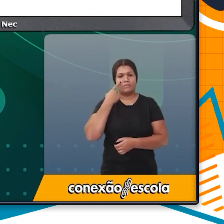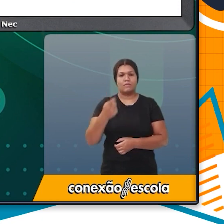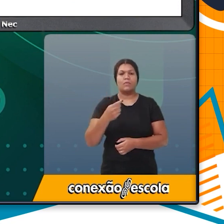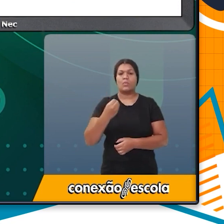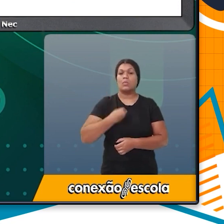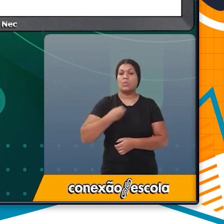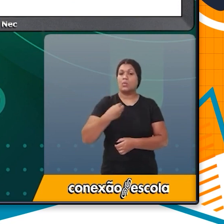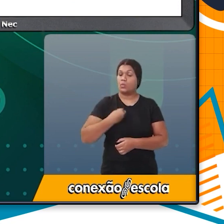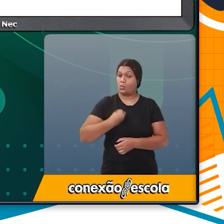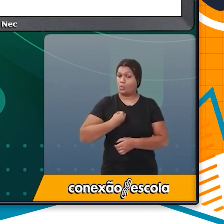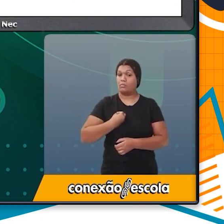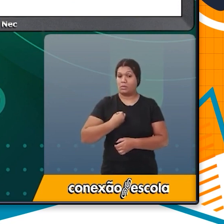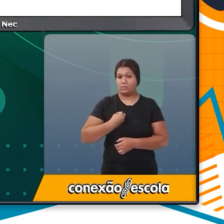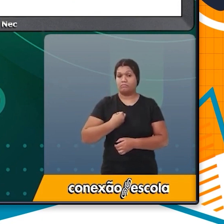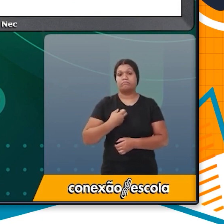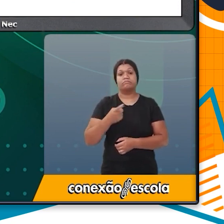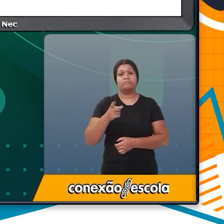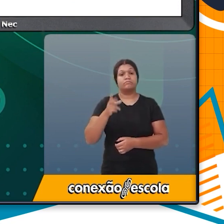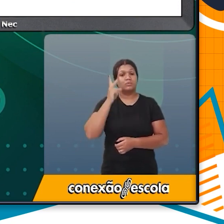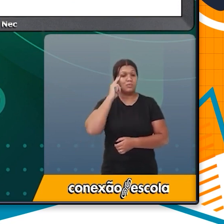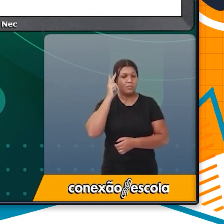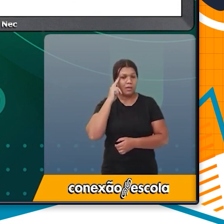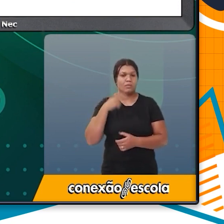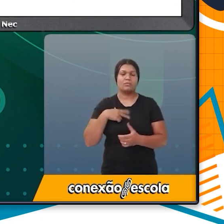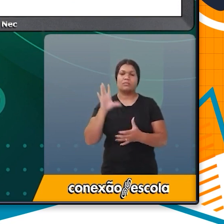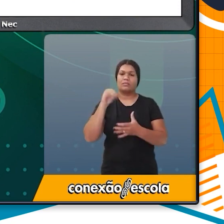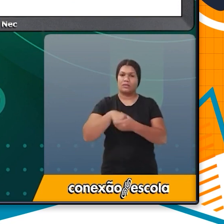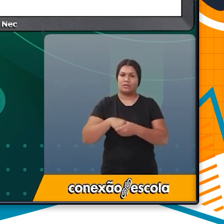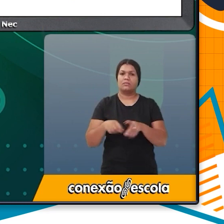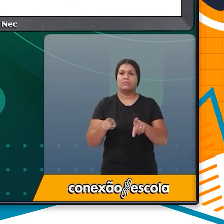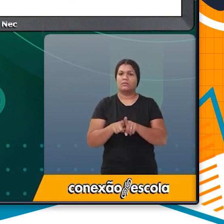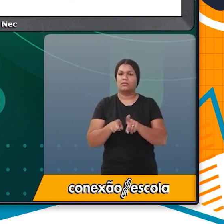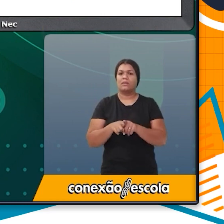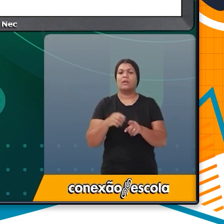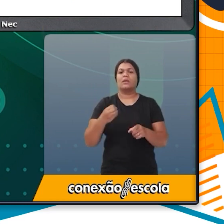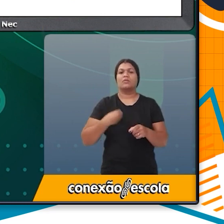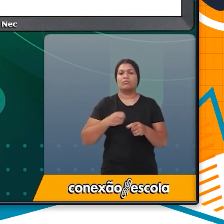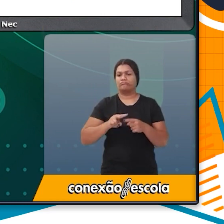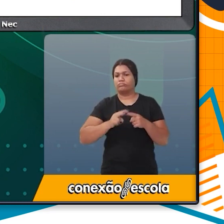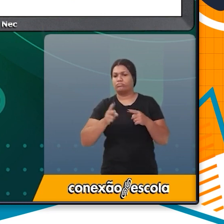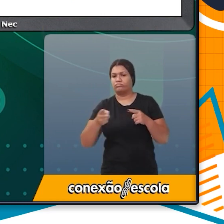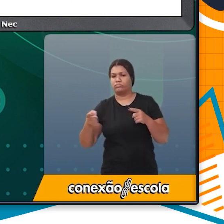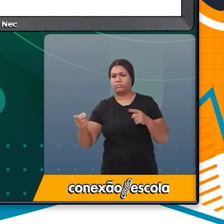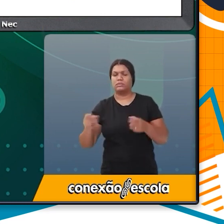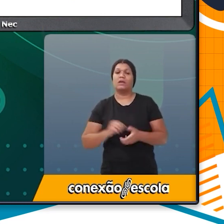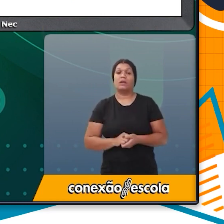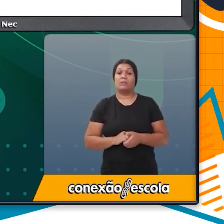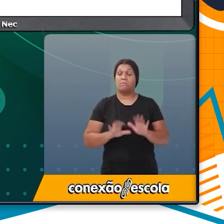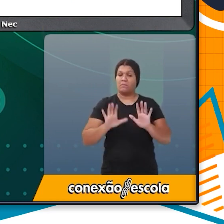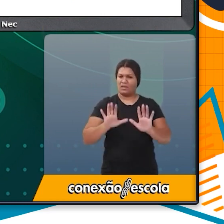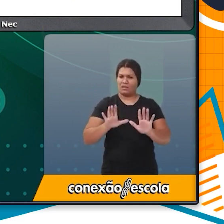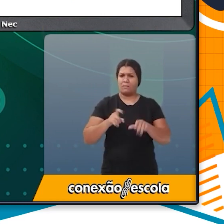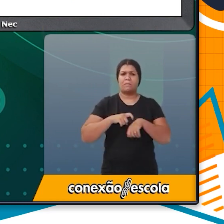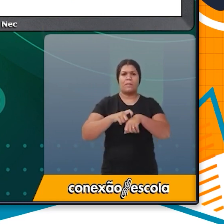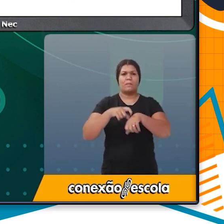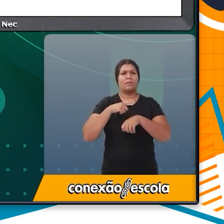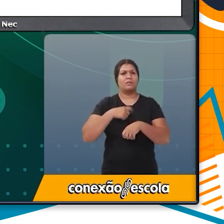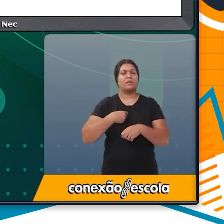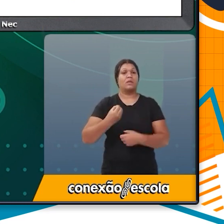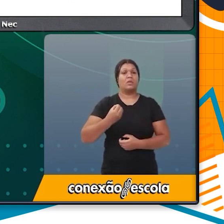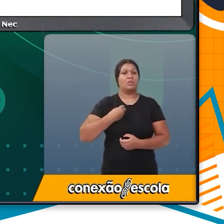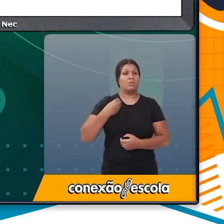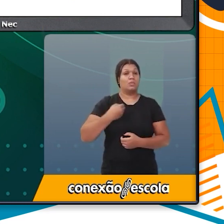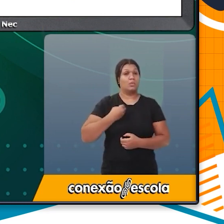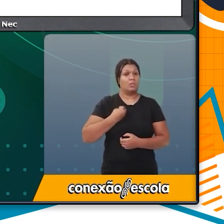racionais englobam também as dízimas periódicas. E quando tivermos números onde a parte